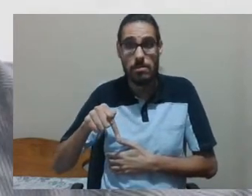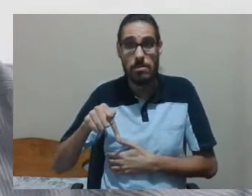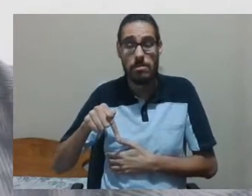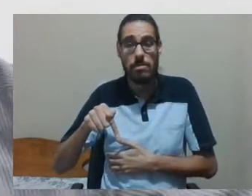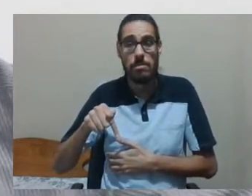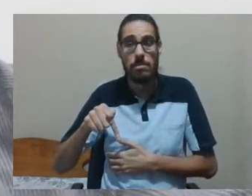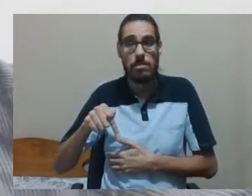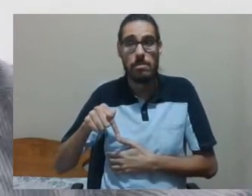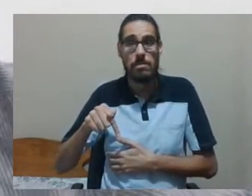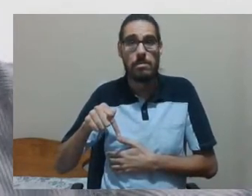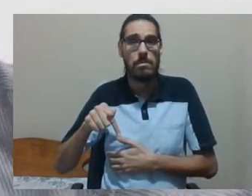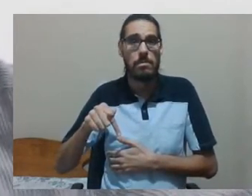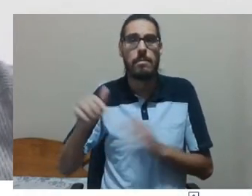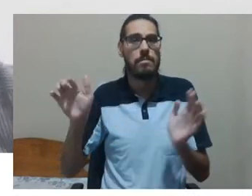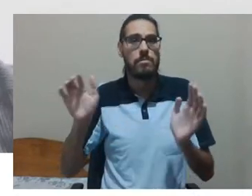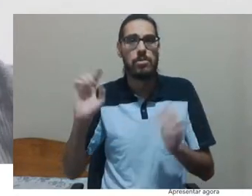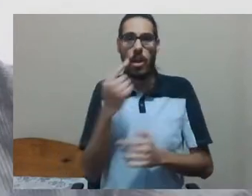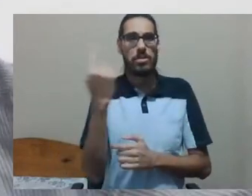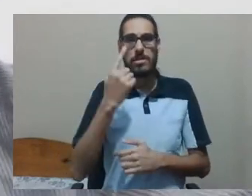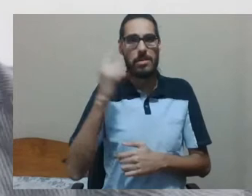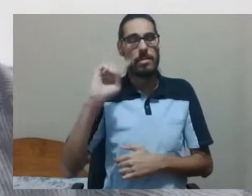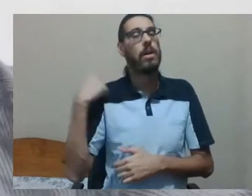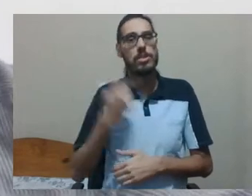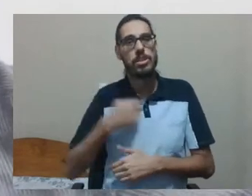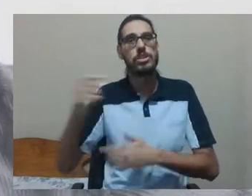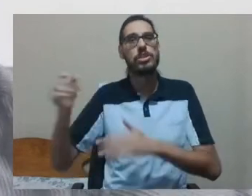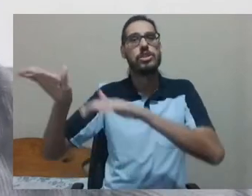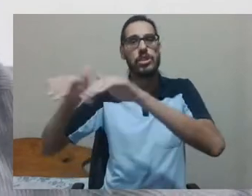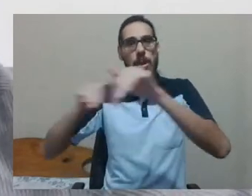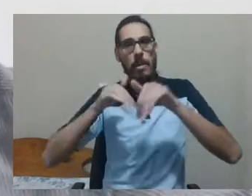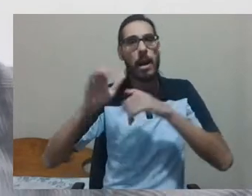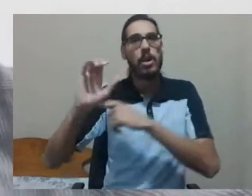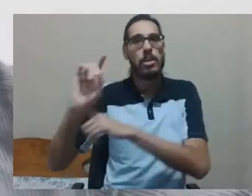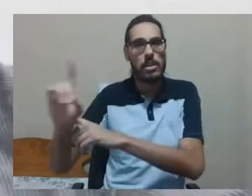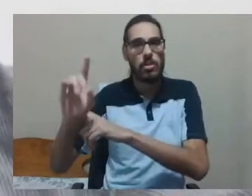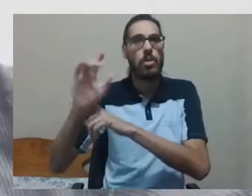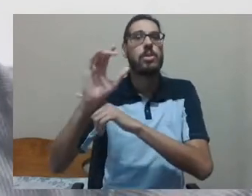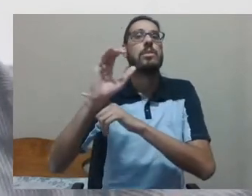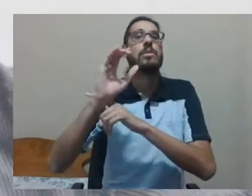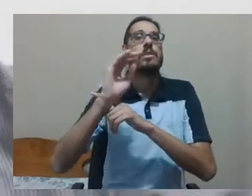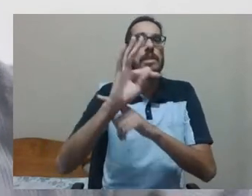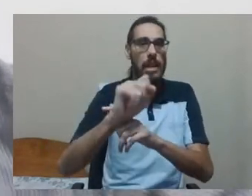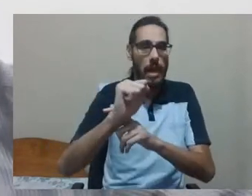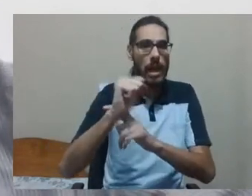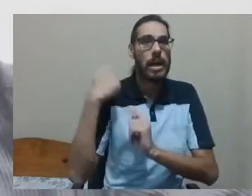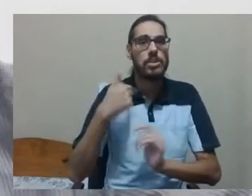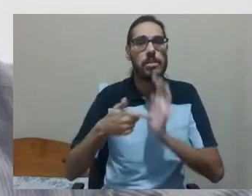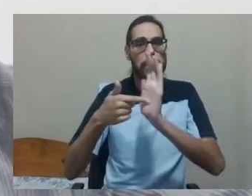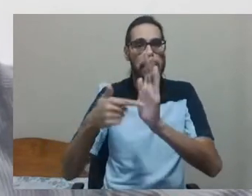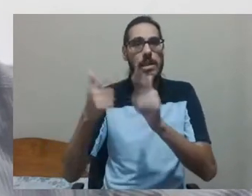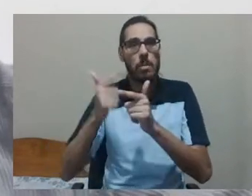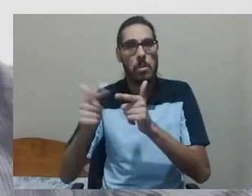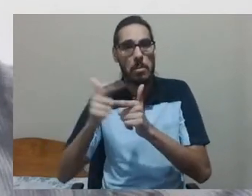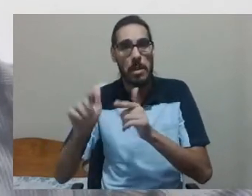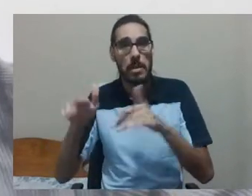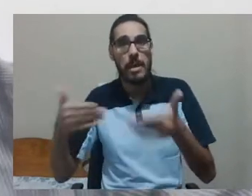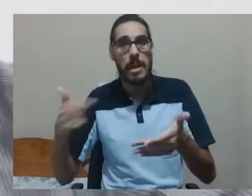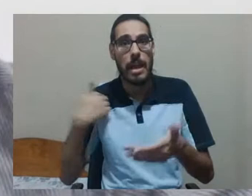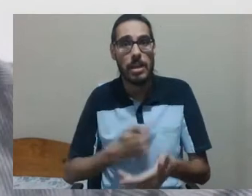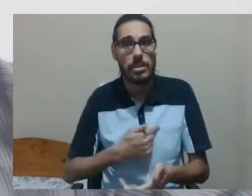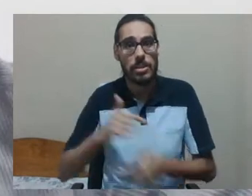Os coordenadores, vai chamar os técnicos e vamos todos sentar juntos e conversar. Vamos apresentar o problema e aí a gente vai trabalhar numa